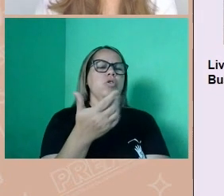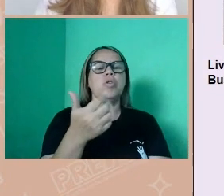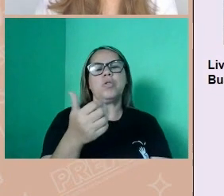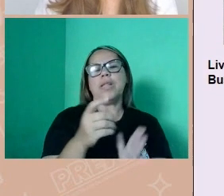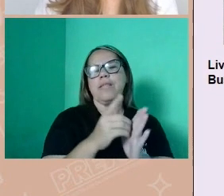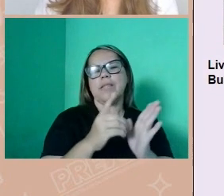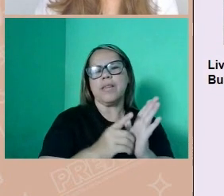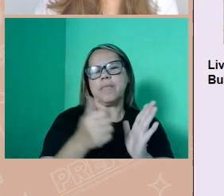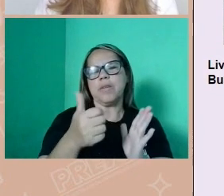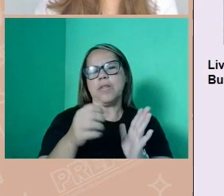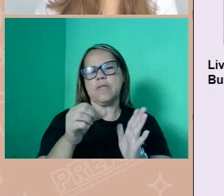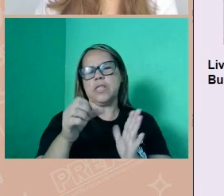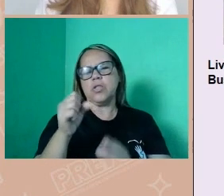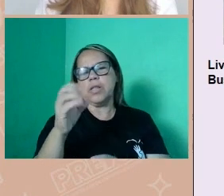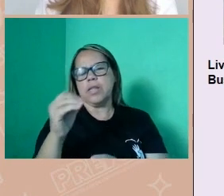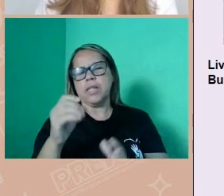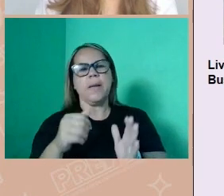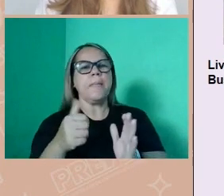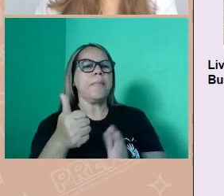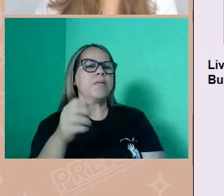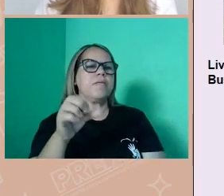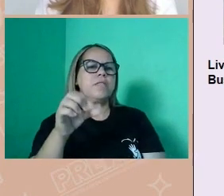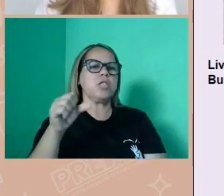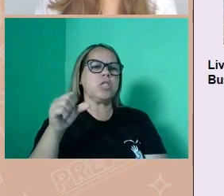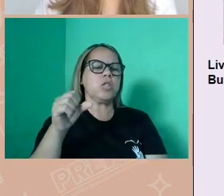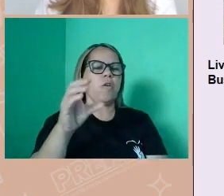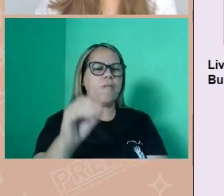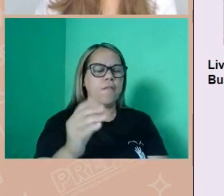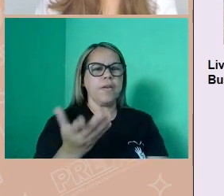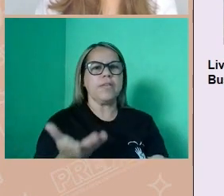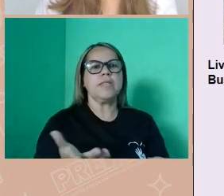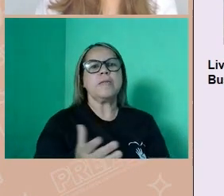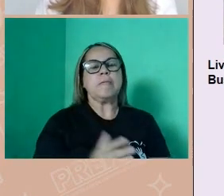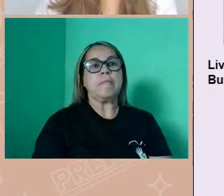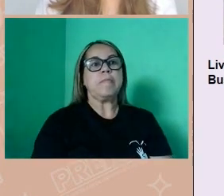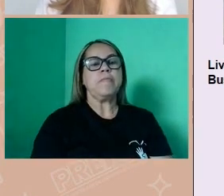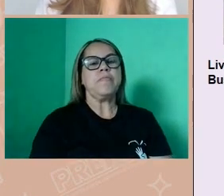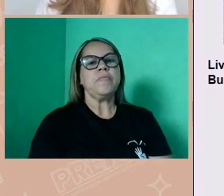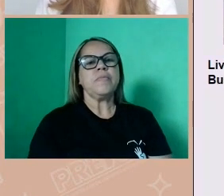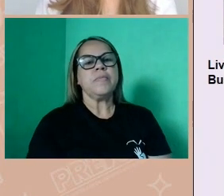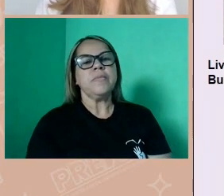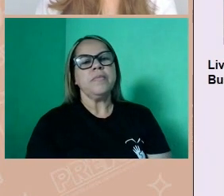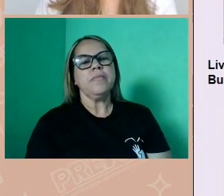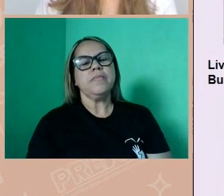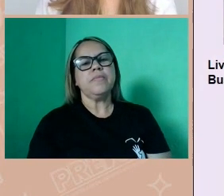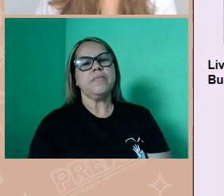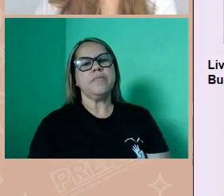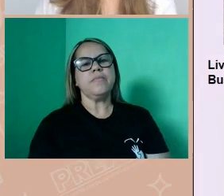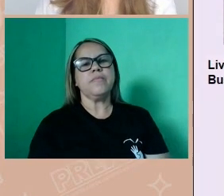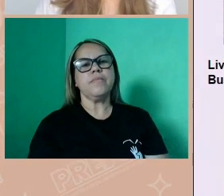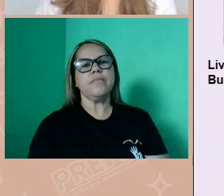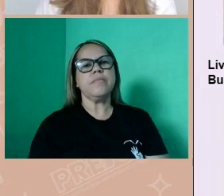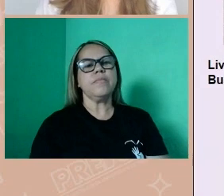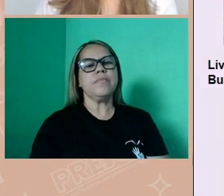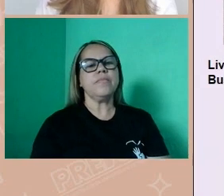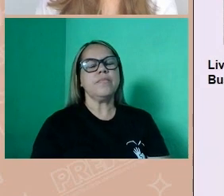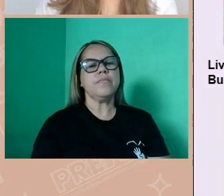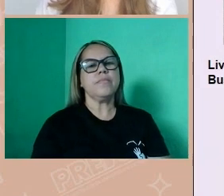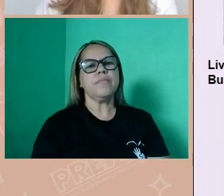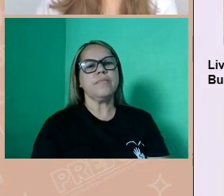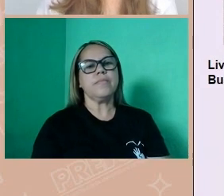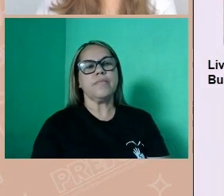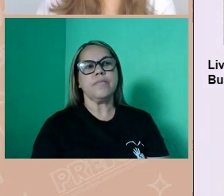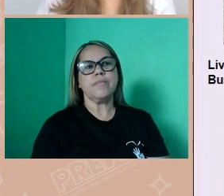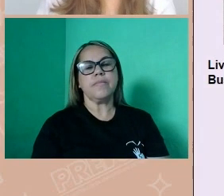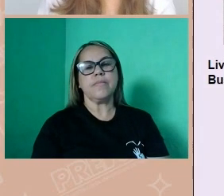the train surfers hundreds of whom were seriously injured or killed então